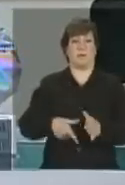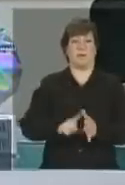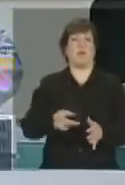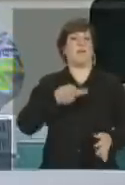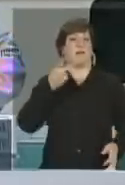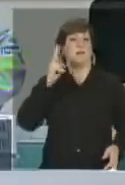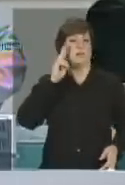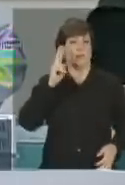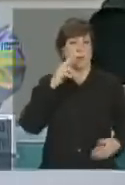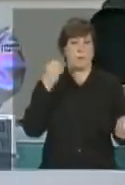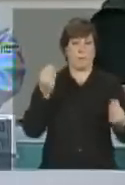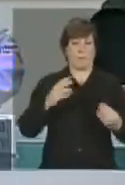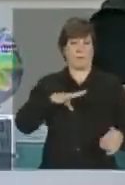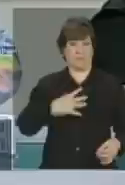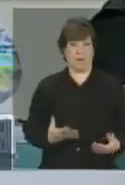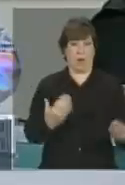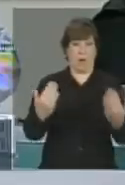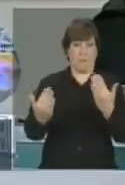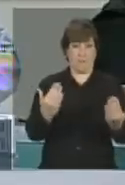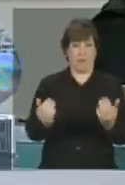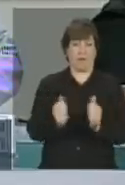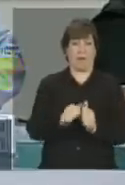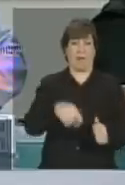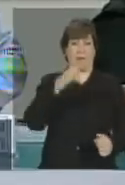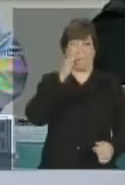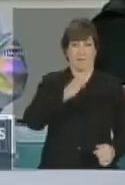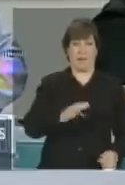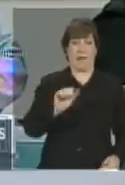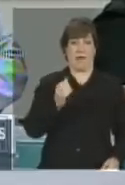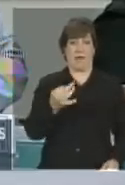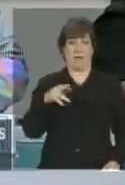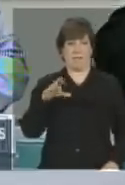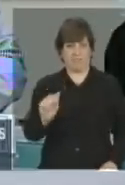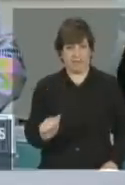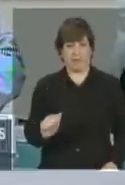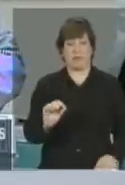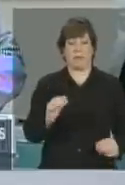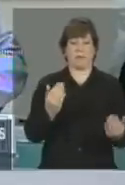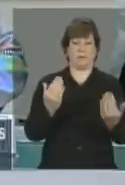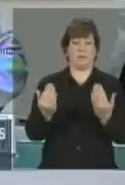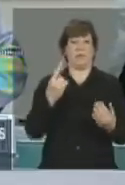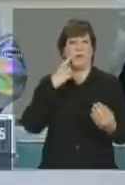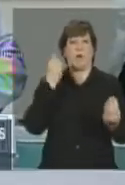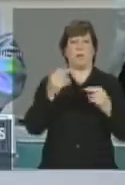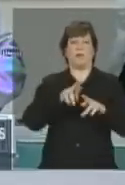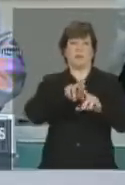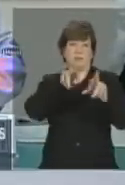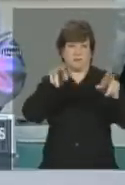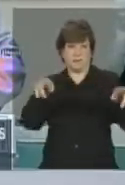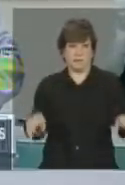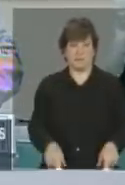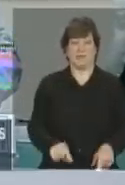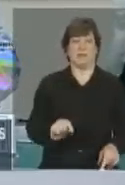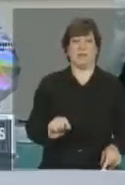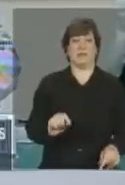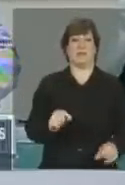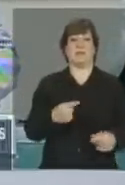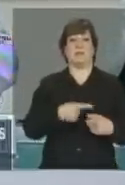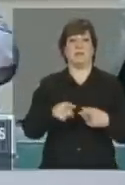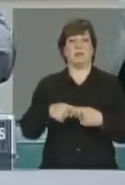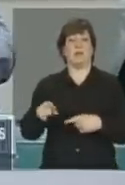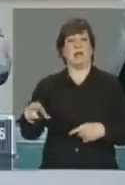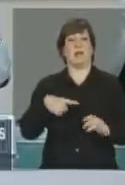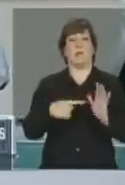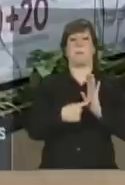e compara a África com o Brasil, sem fazer uma comparação negativa, mas mostrando a diversidade de situações e desafios, ele ilustra,